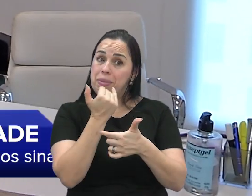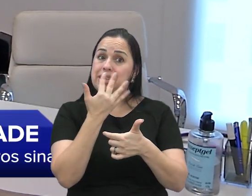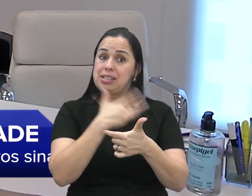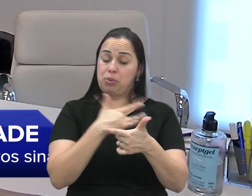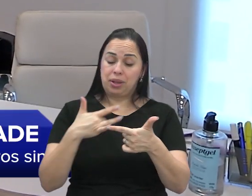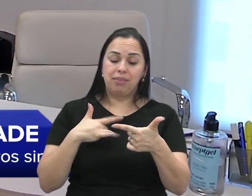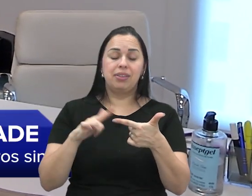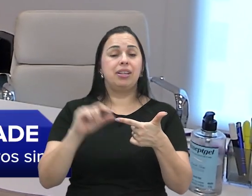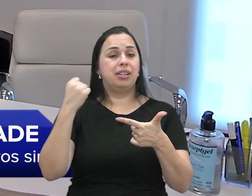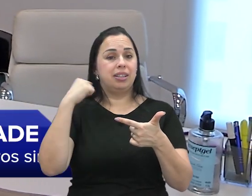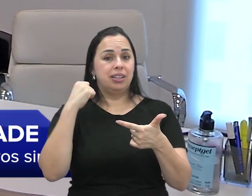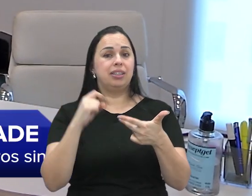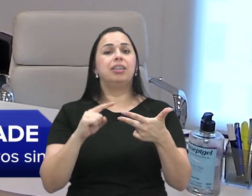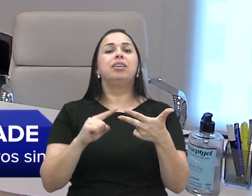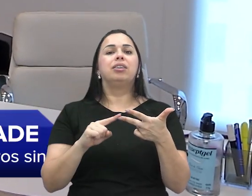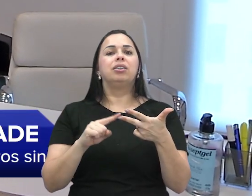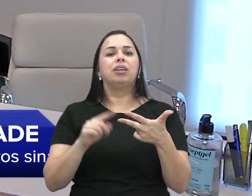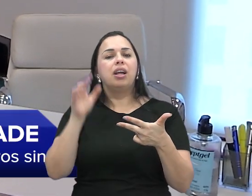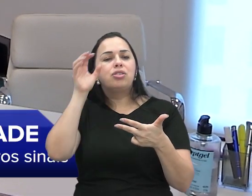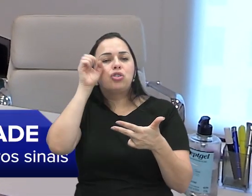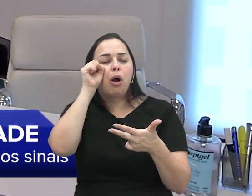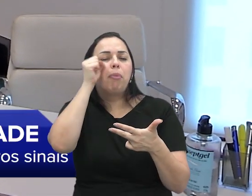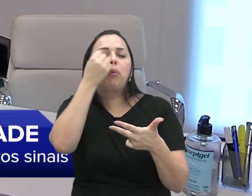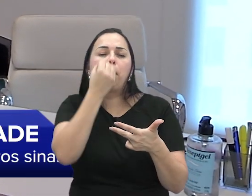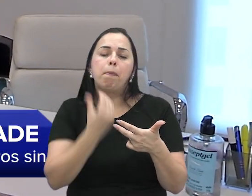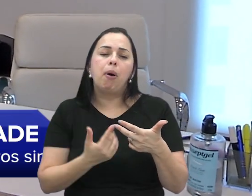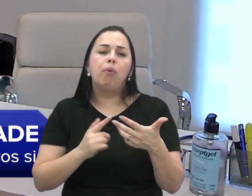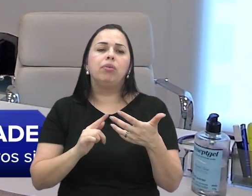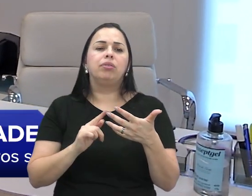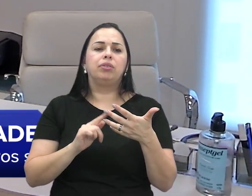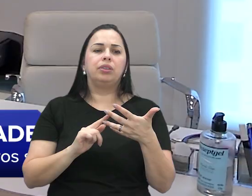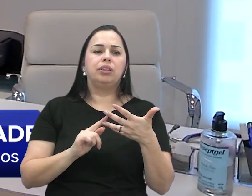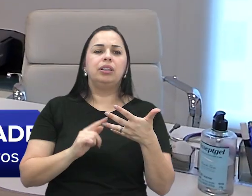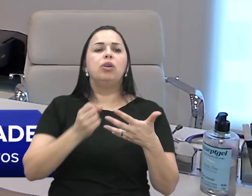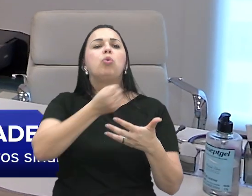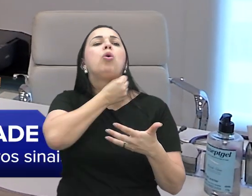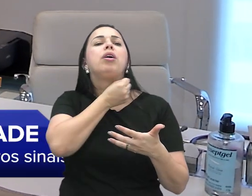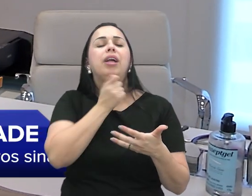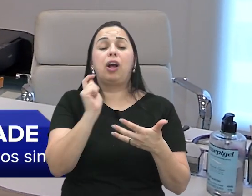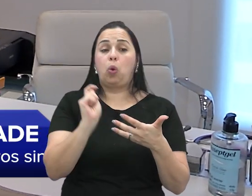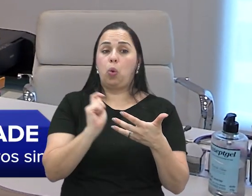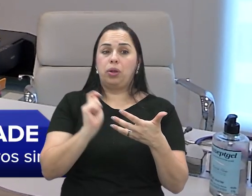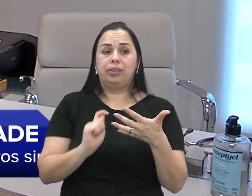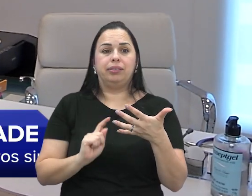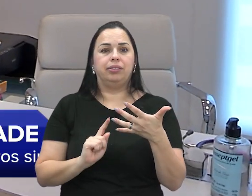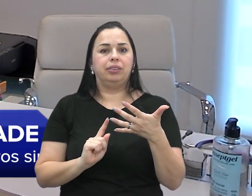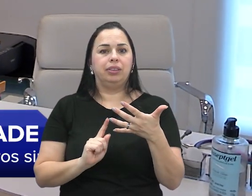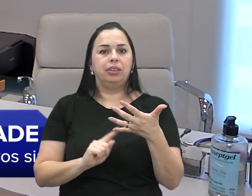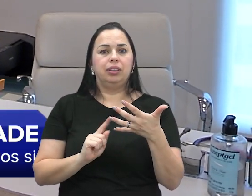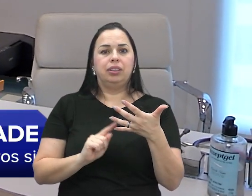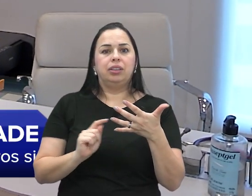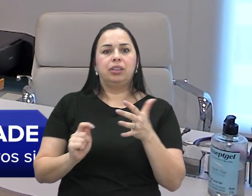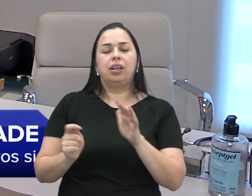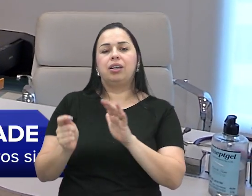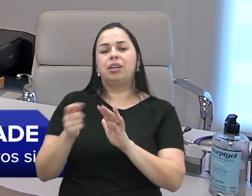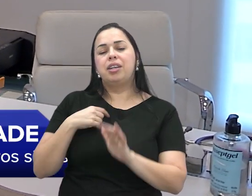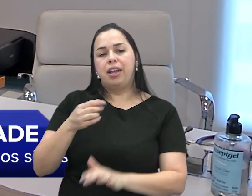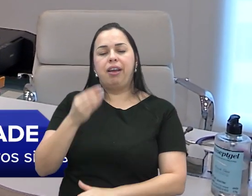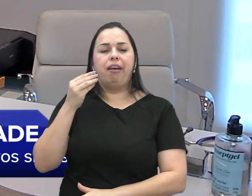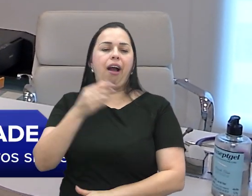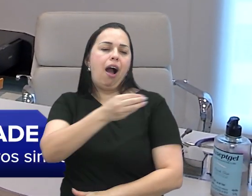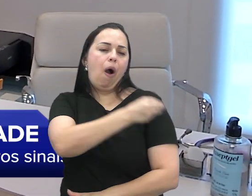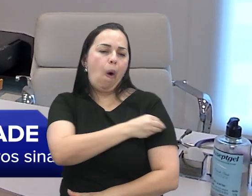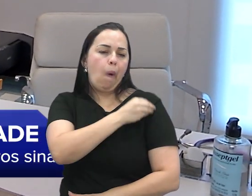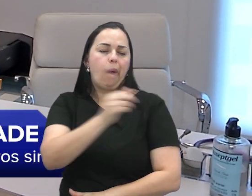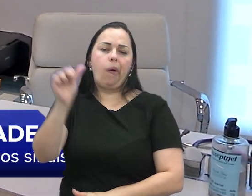alimentação saudável, atividade física, sono reparador, controle do estresse, evitar o uso de substâncias tóxicas, como o